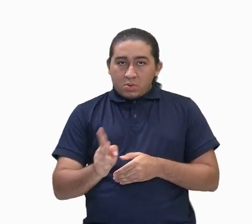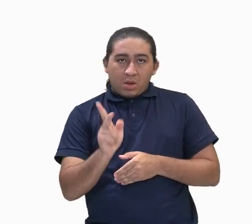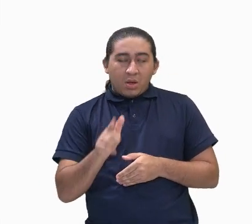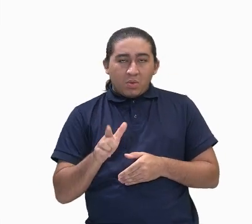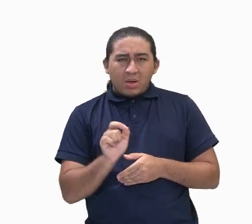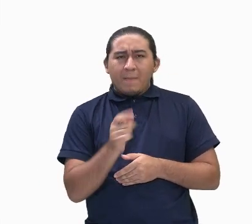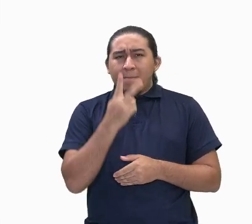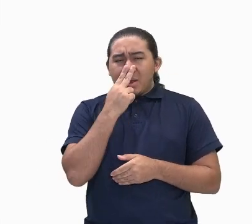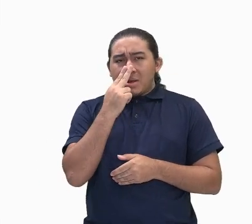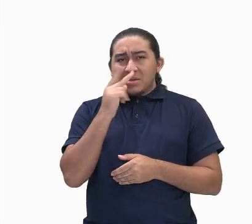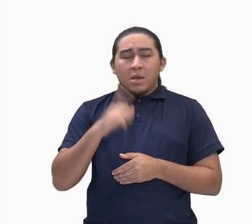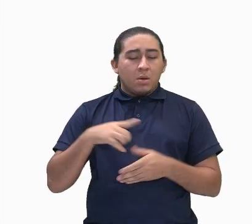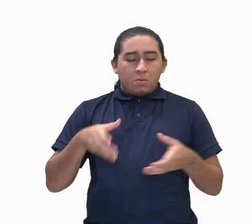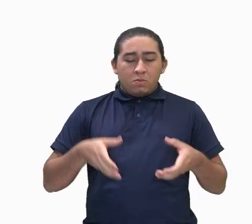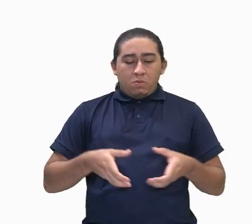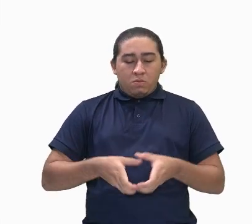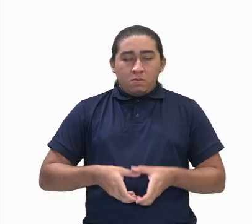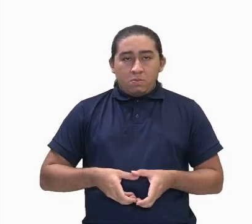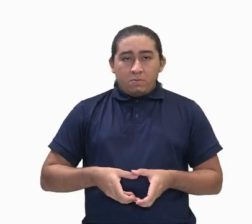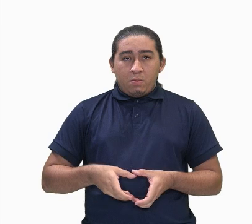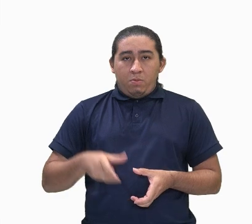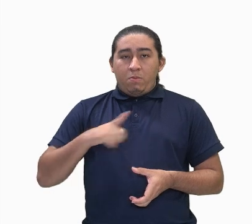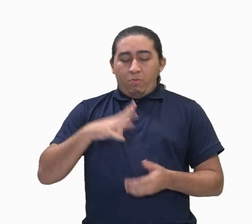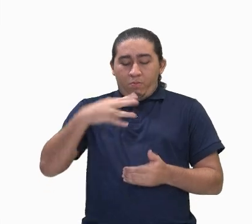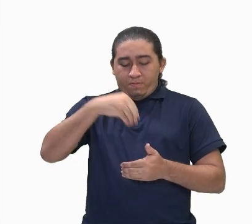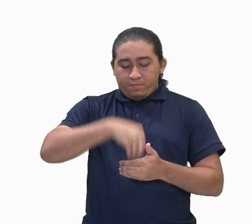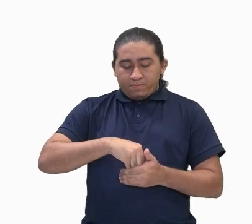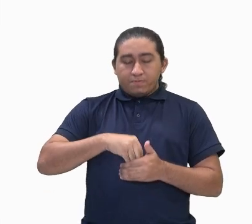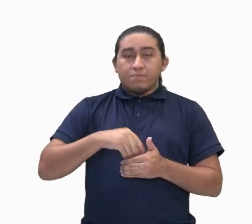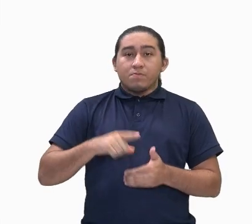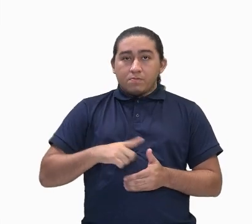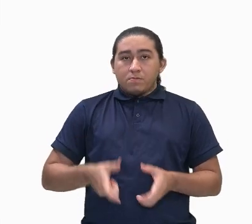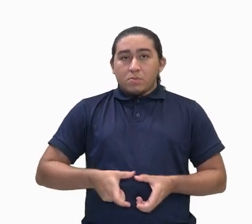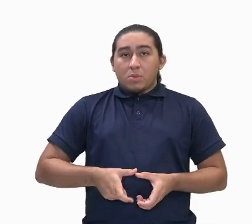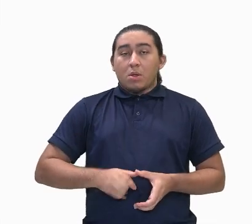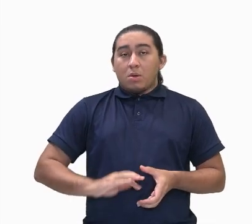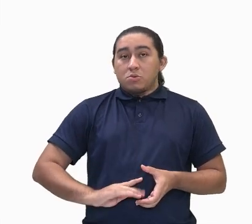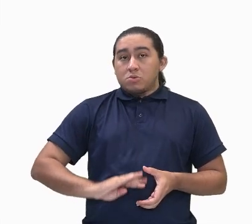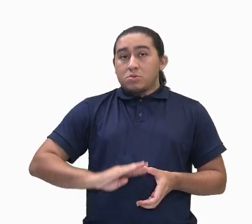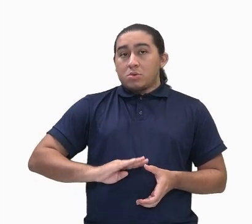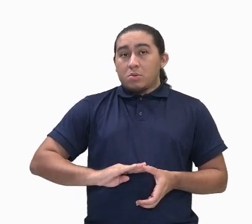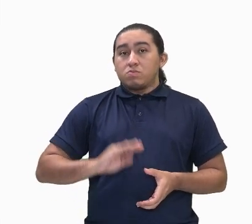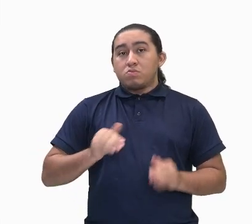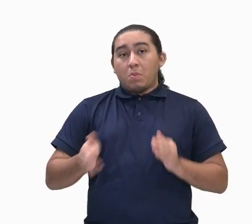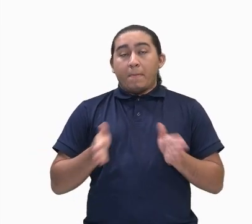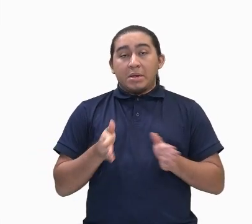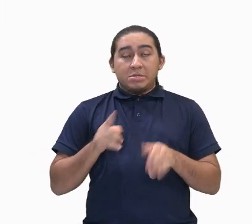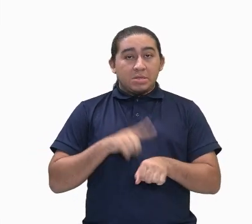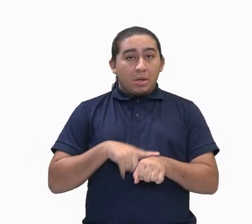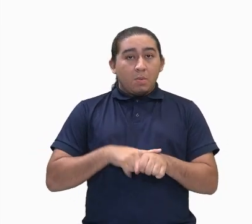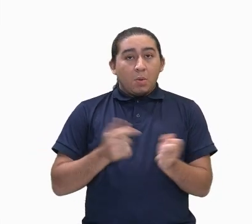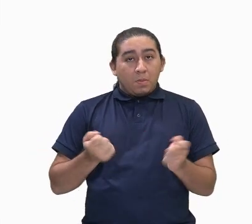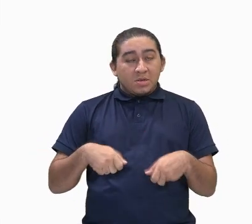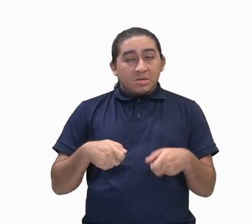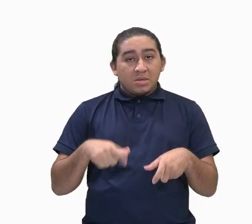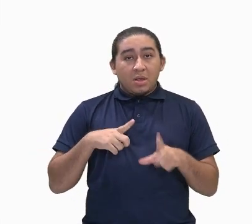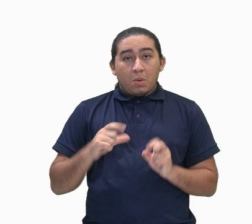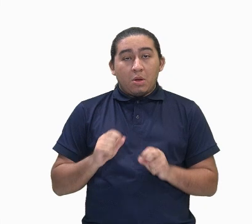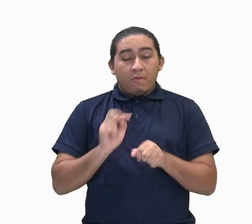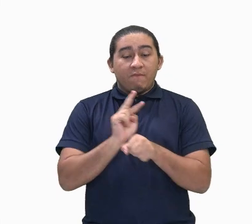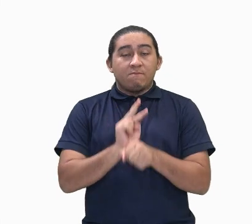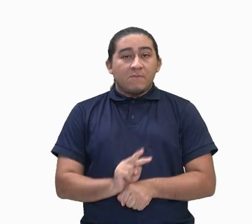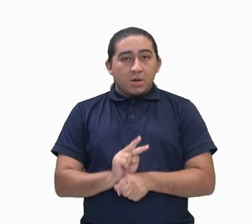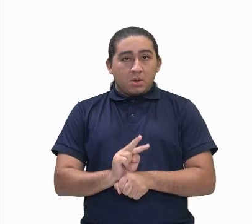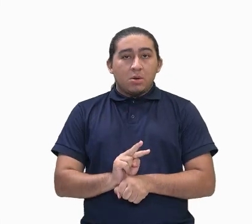se fosse uma bolsa, né, um saco que vai armazenar urina por um período de tempo. Então aquela urina precisa ficar